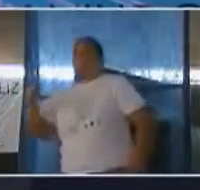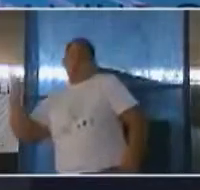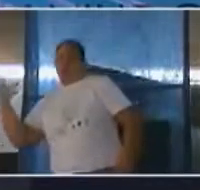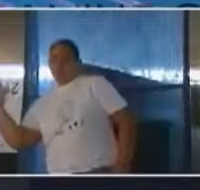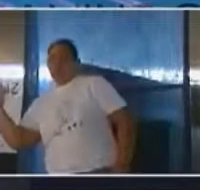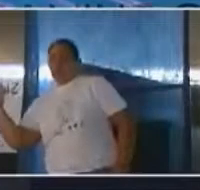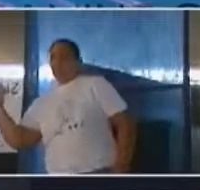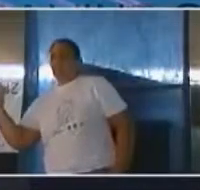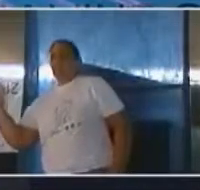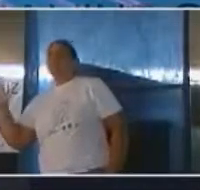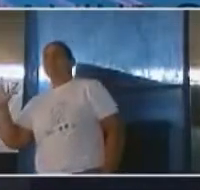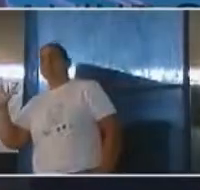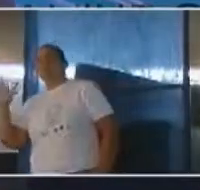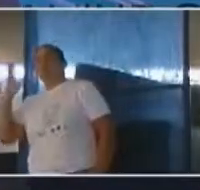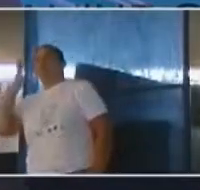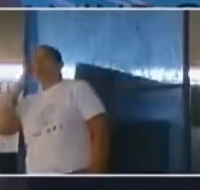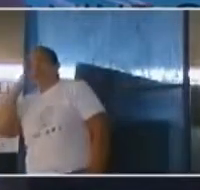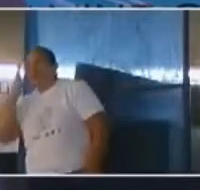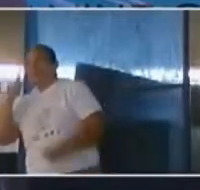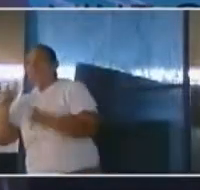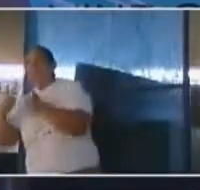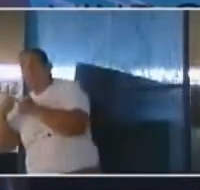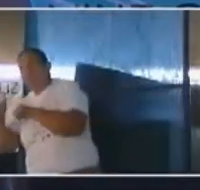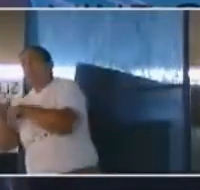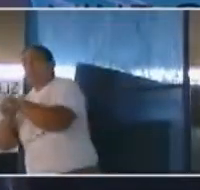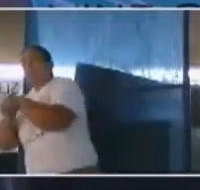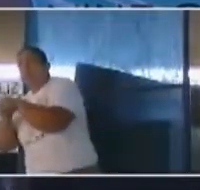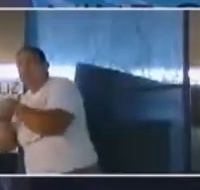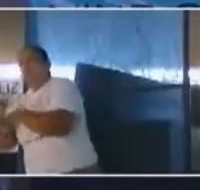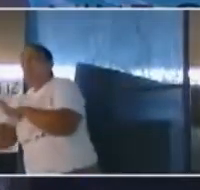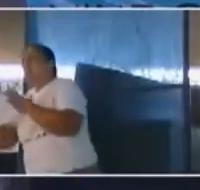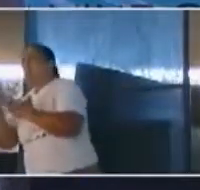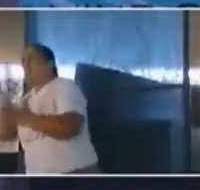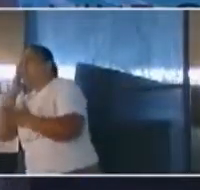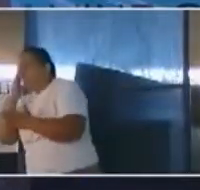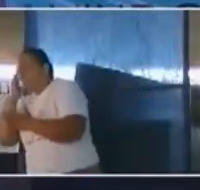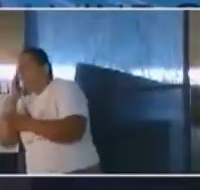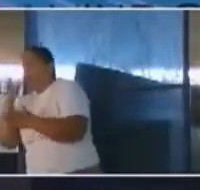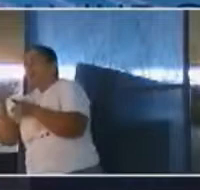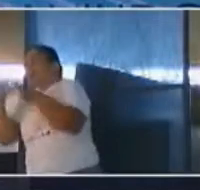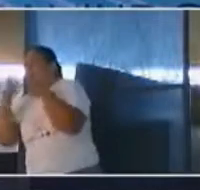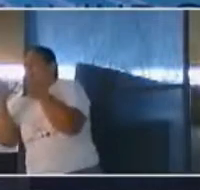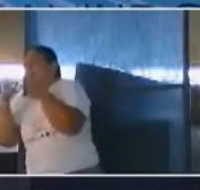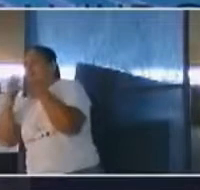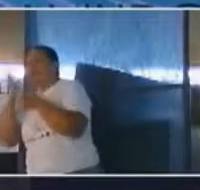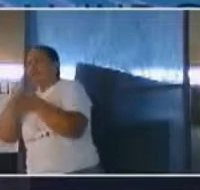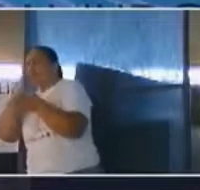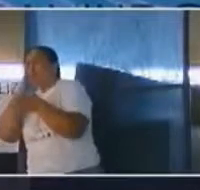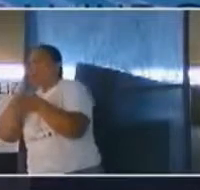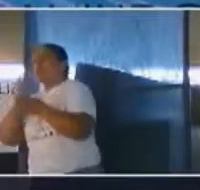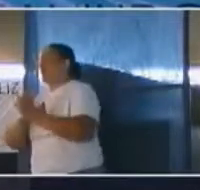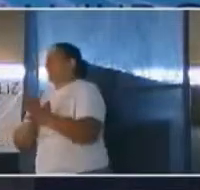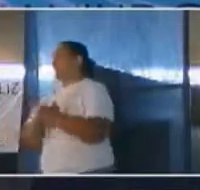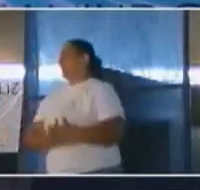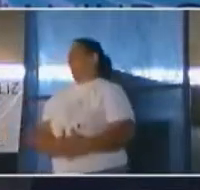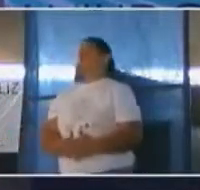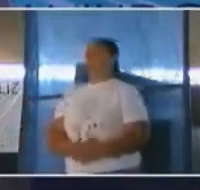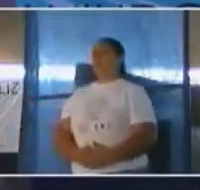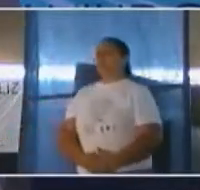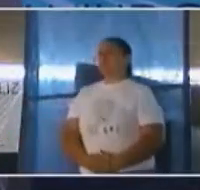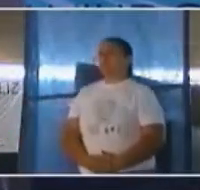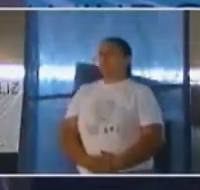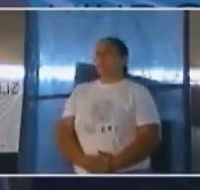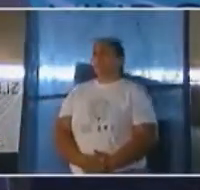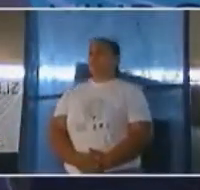estava Dionísio, que era um membro da Câmara Municipal, uma mulher chamada Damaris e mais outras